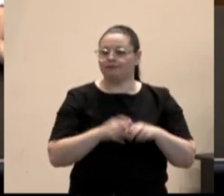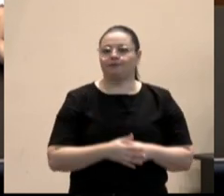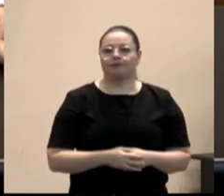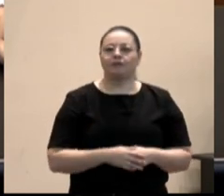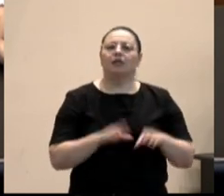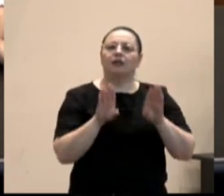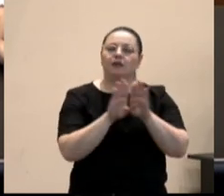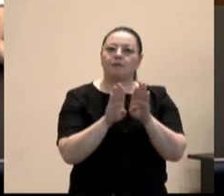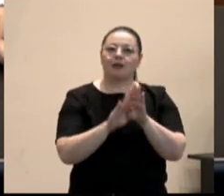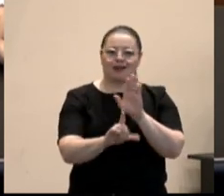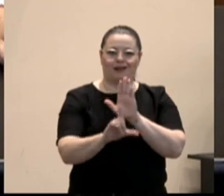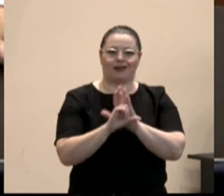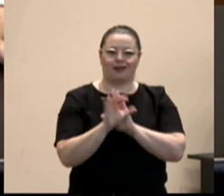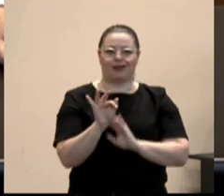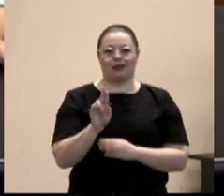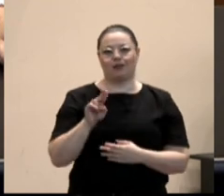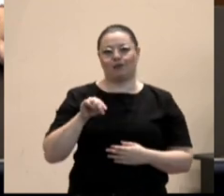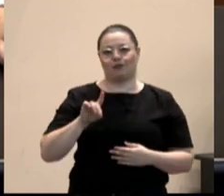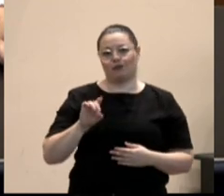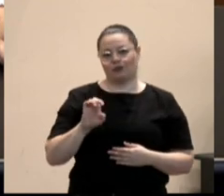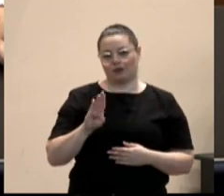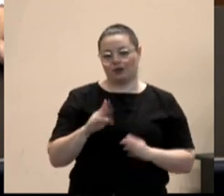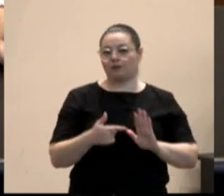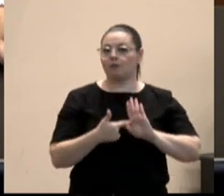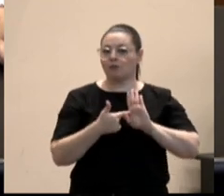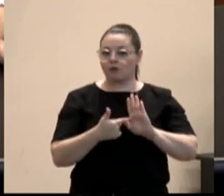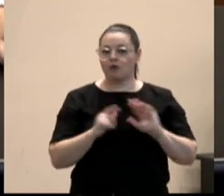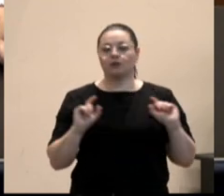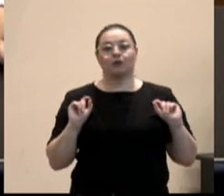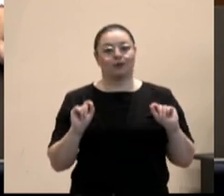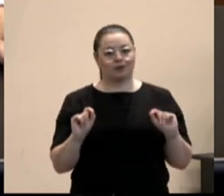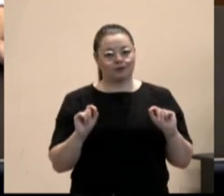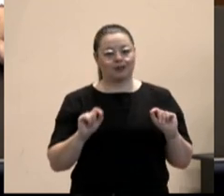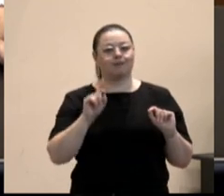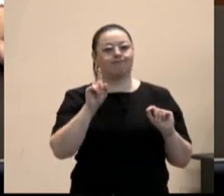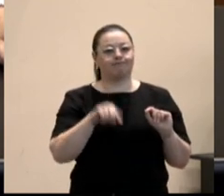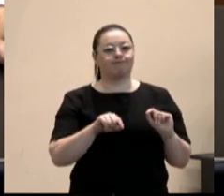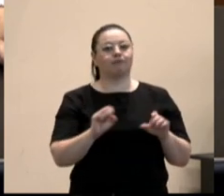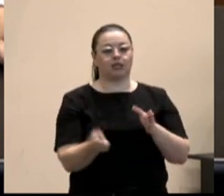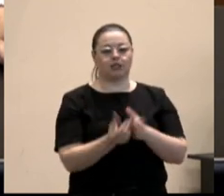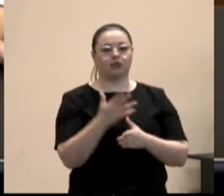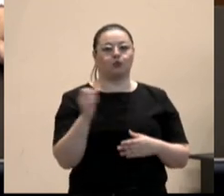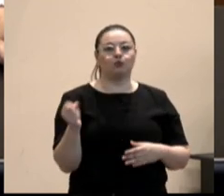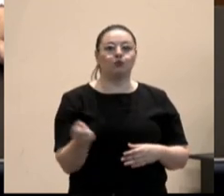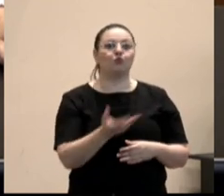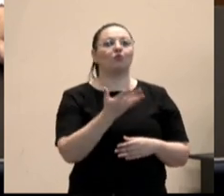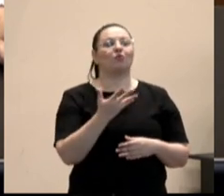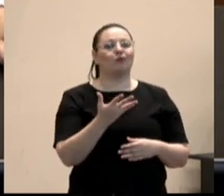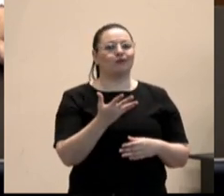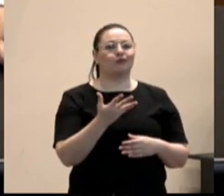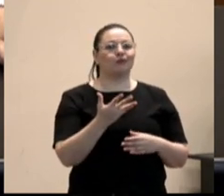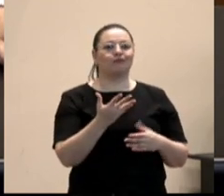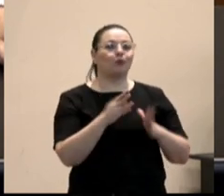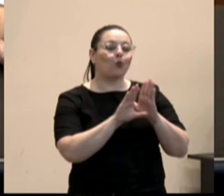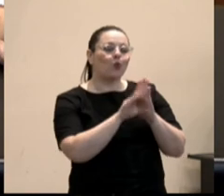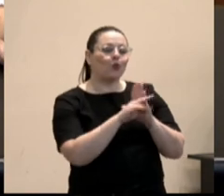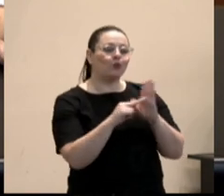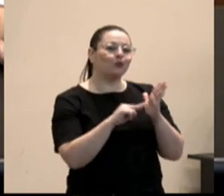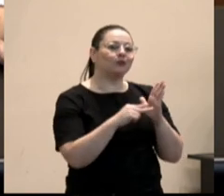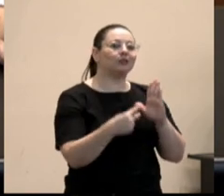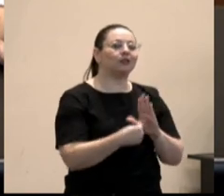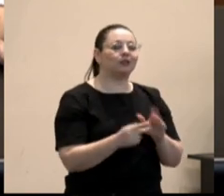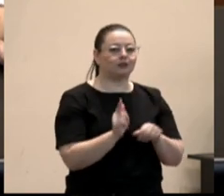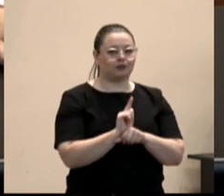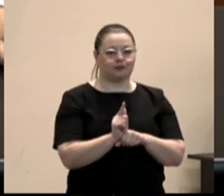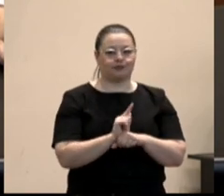do Fundeb traz desse, é a questão de uma nova concepção de gestão. Ali já aparece,